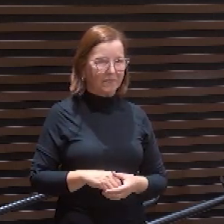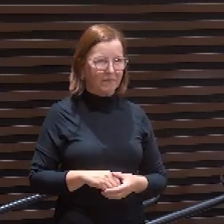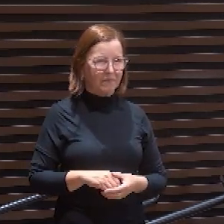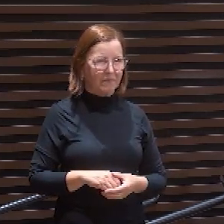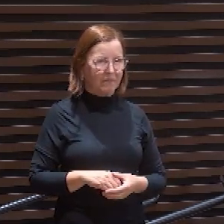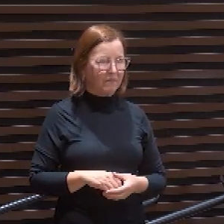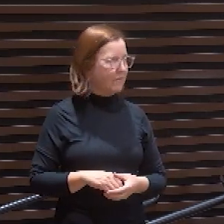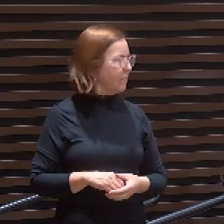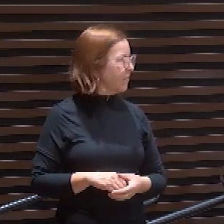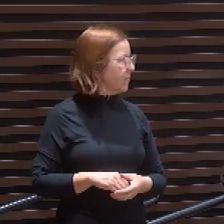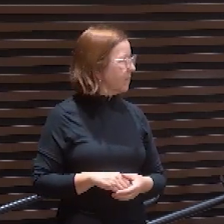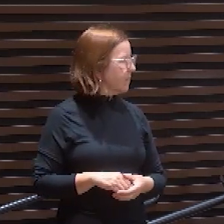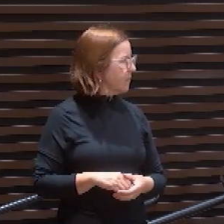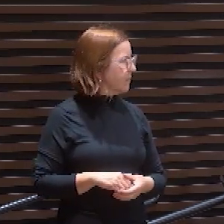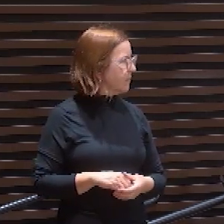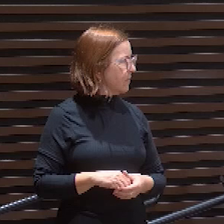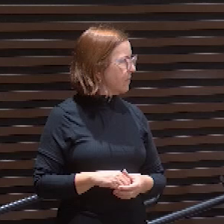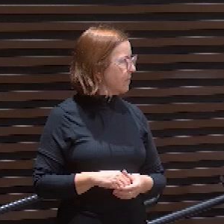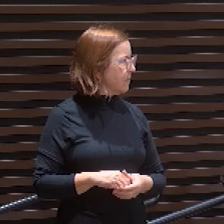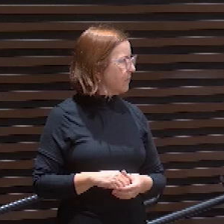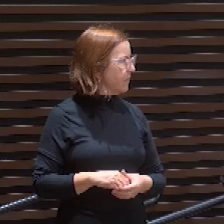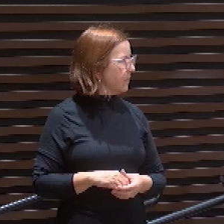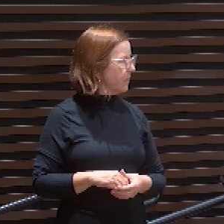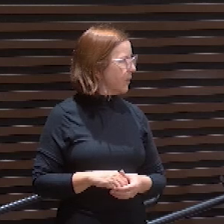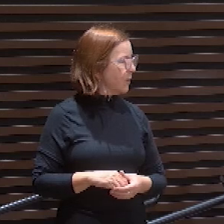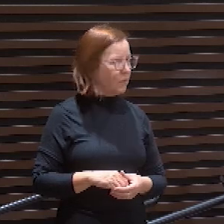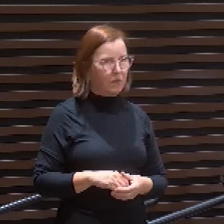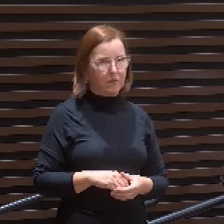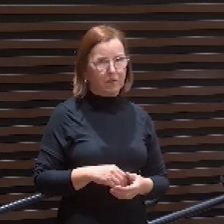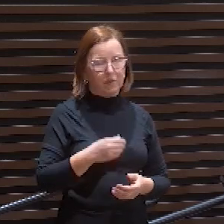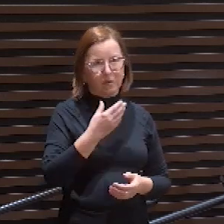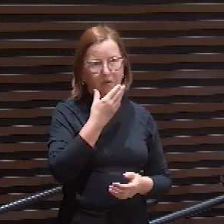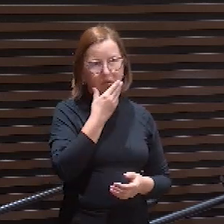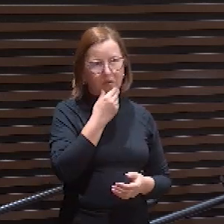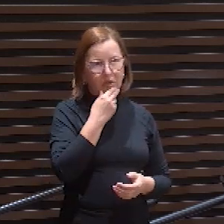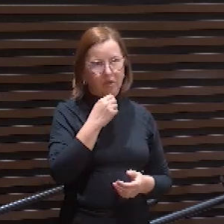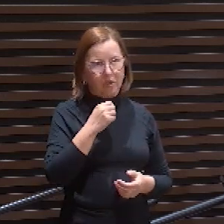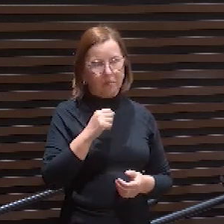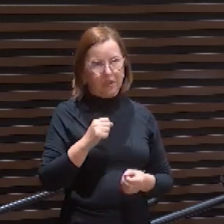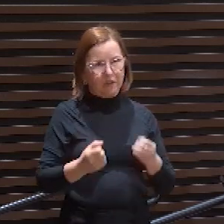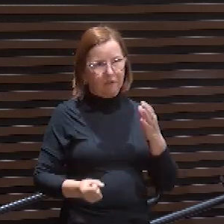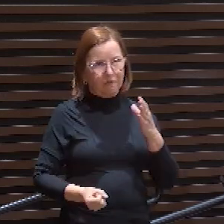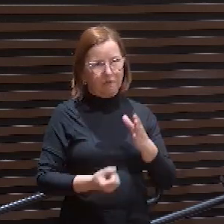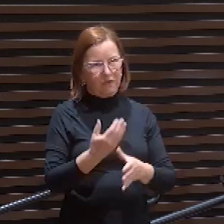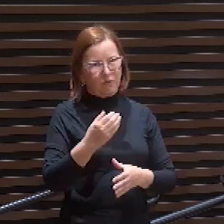Dimas Shakarian, o criador daquele movimento